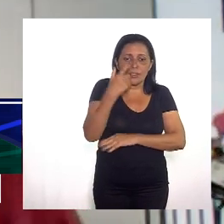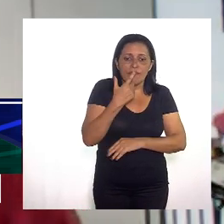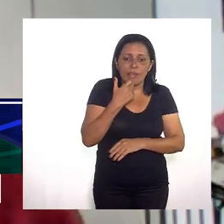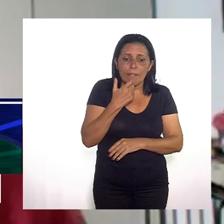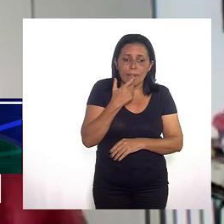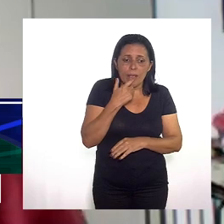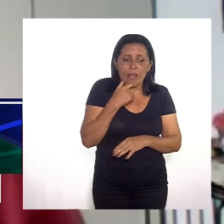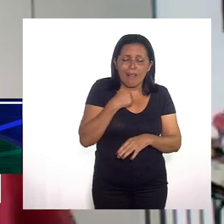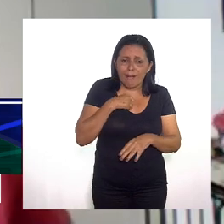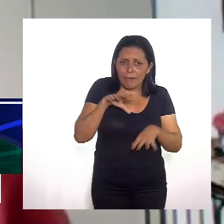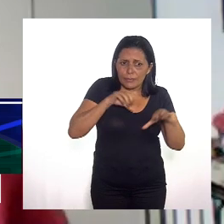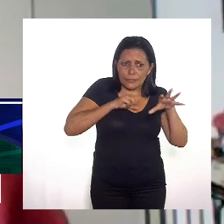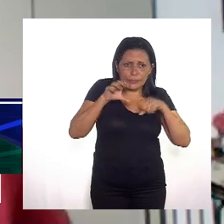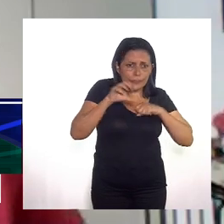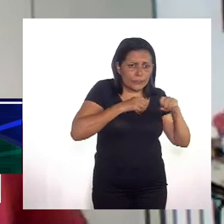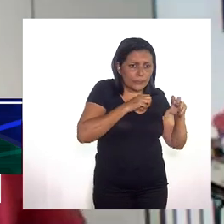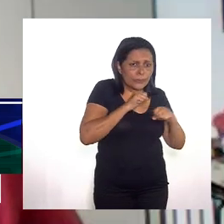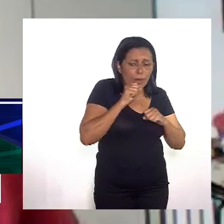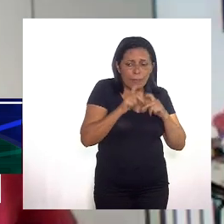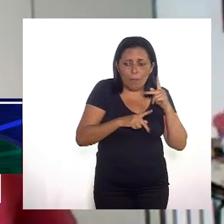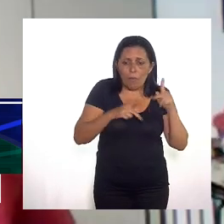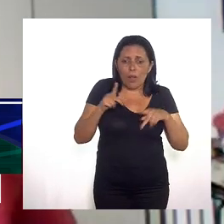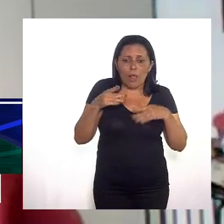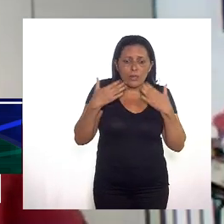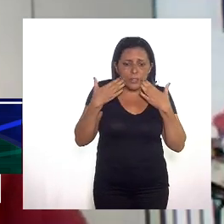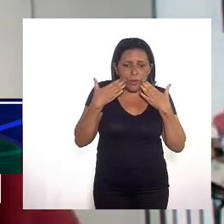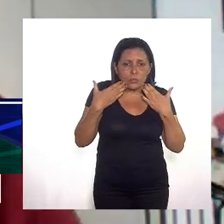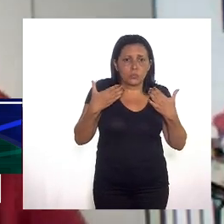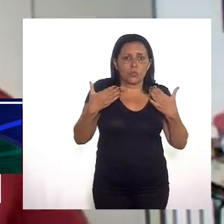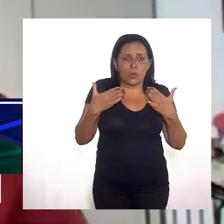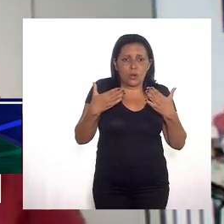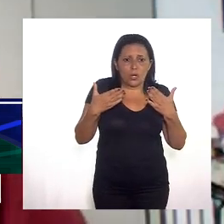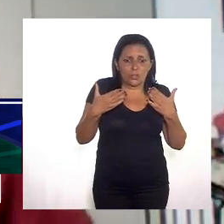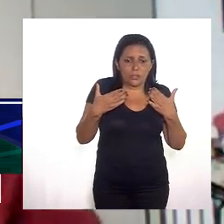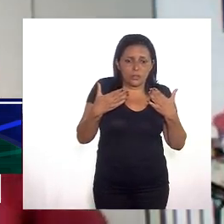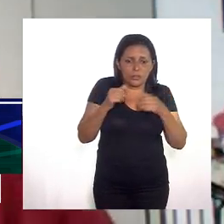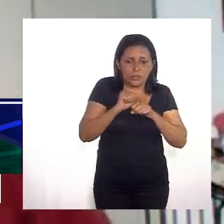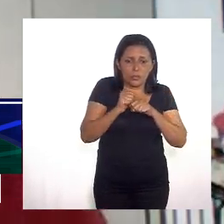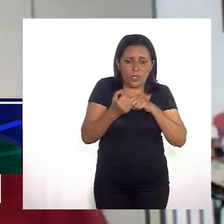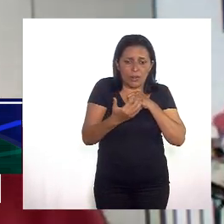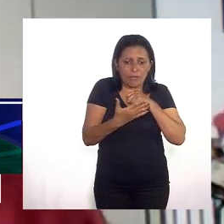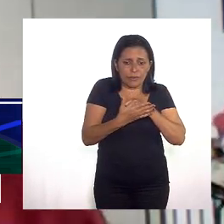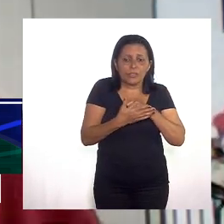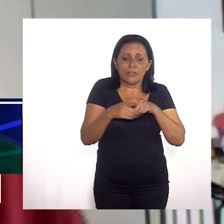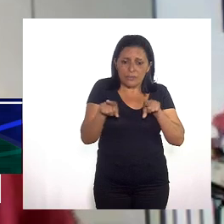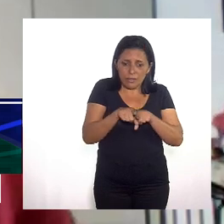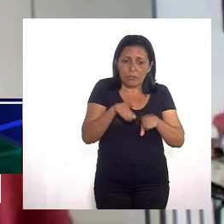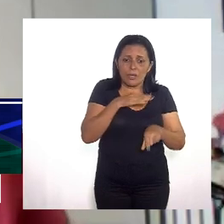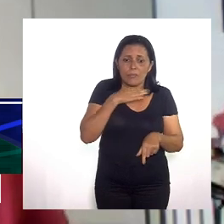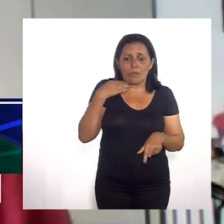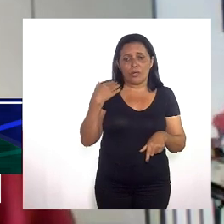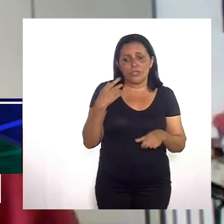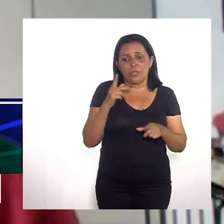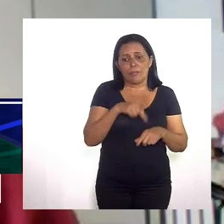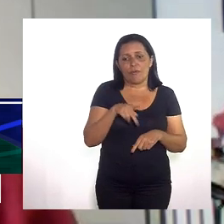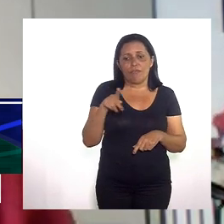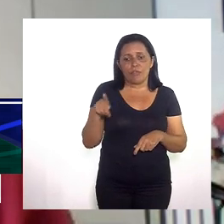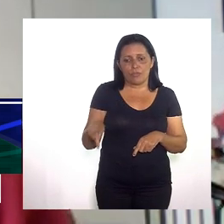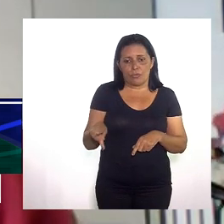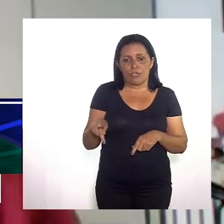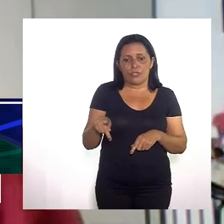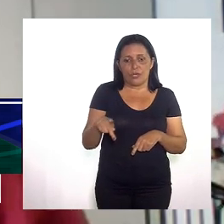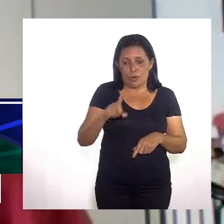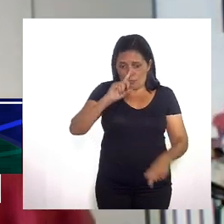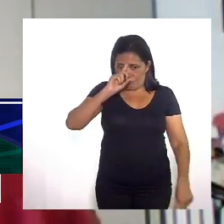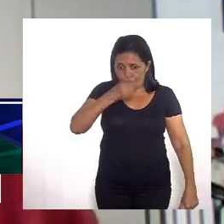de contágio, a população exposta, né, ao coronavírus, à morte, e os professores sendo empurrados para a volta